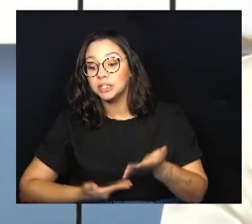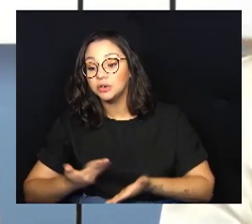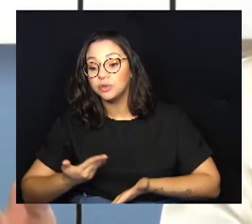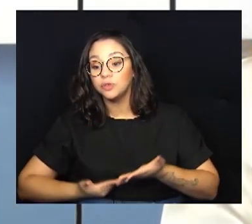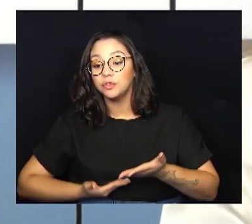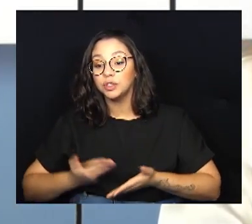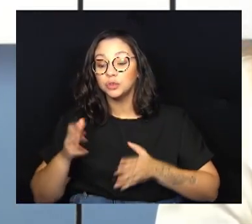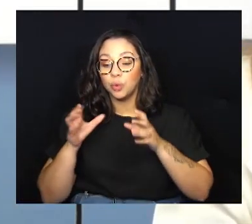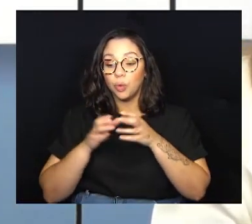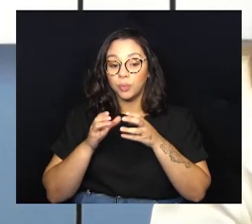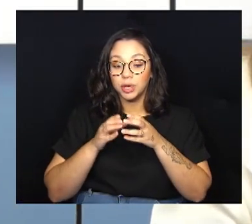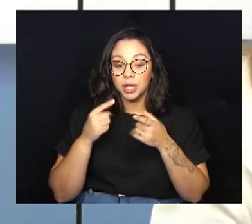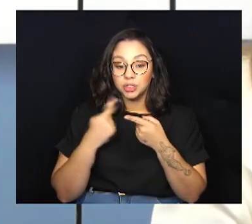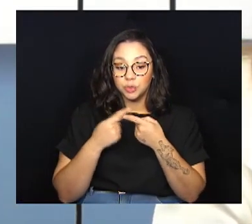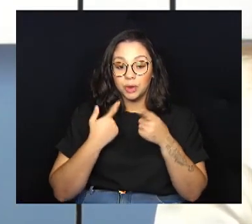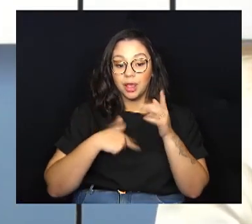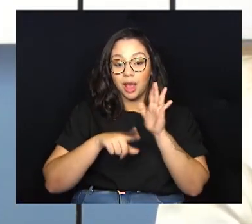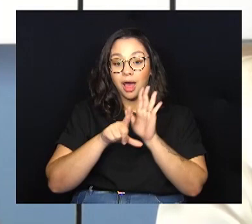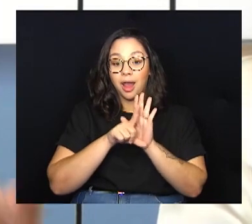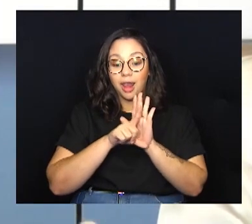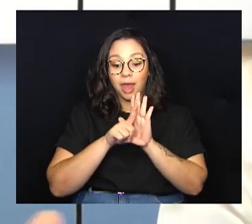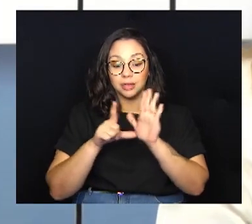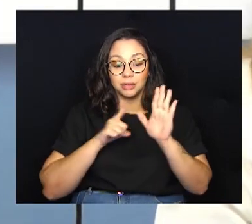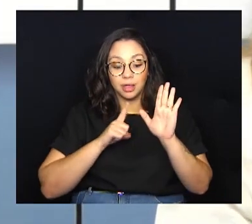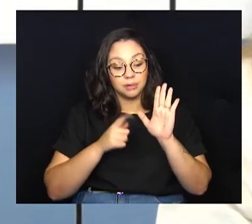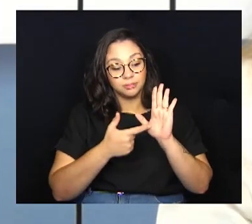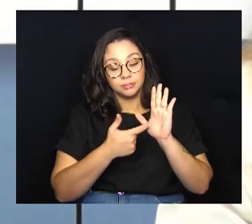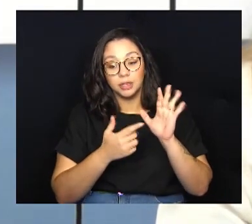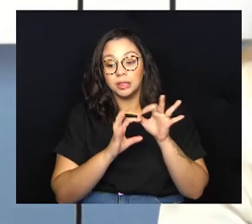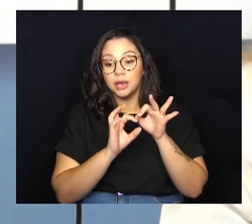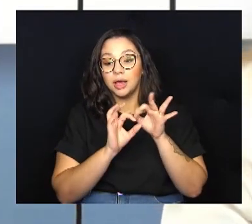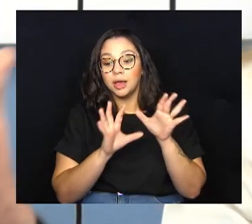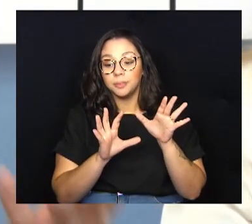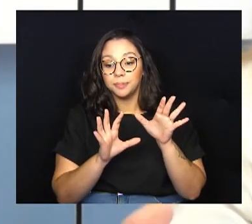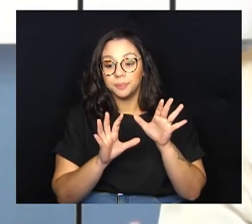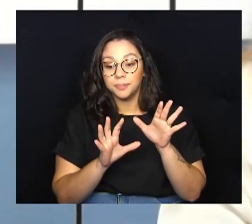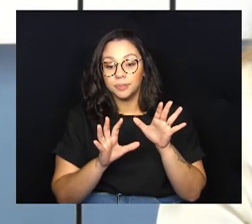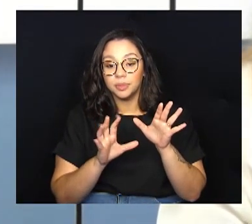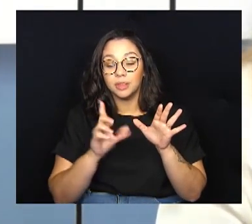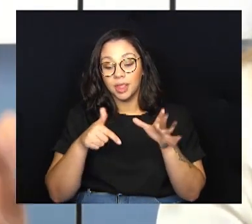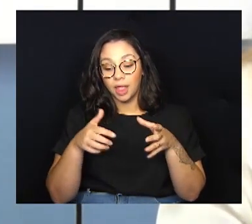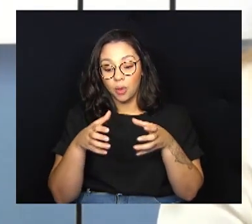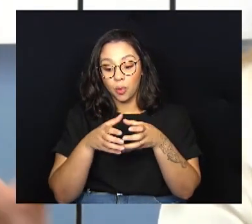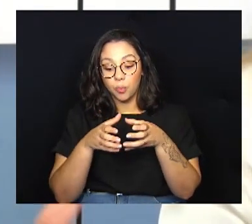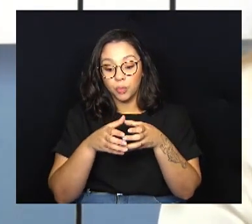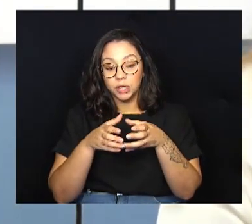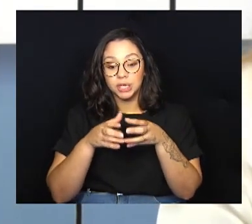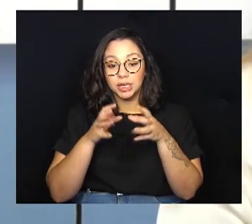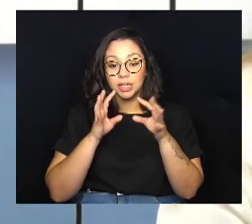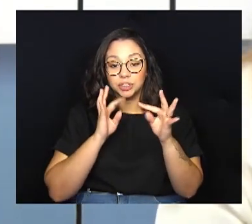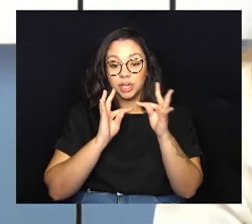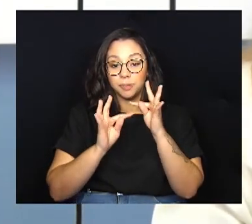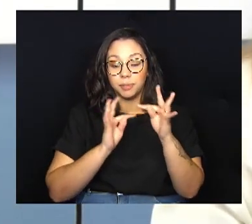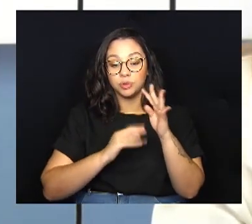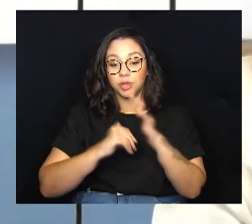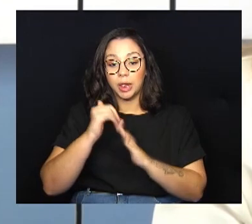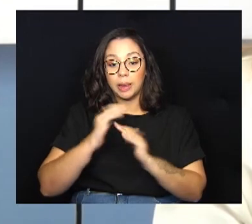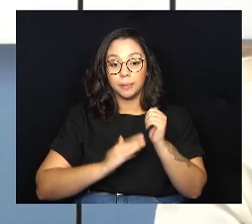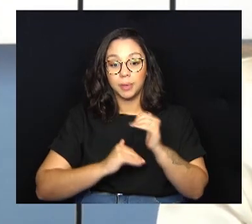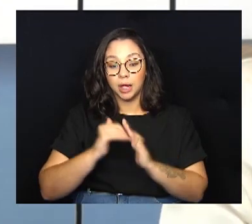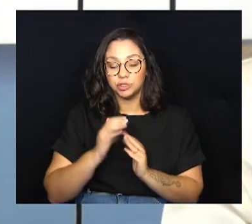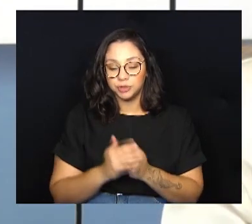fazer aquilo que há muito tempo já deveria ter sido feito. Tá certo. Olha, gente, o nosso tempo aqui, ele está indo rápido